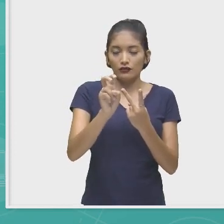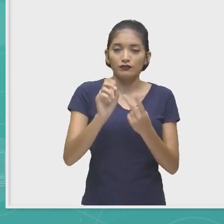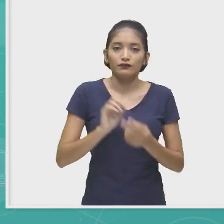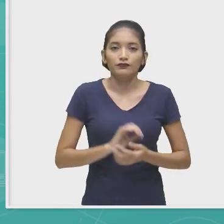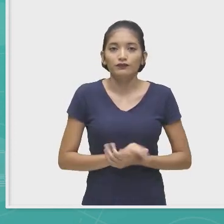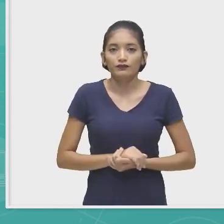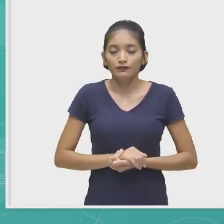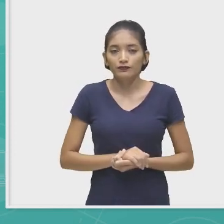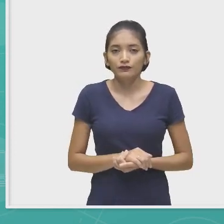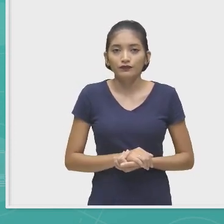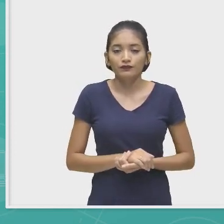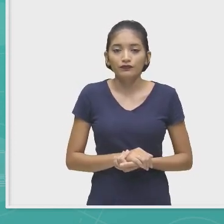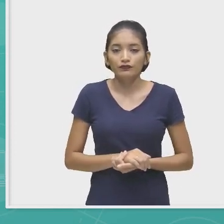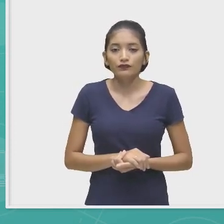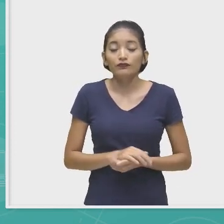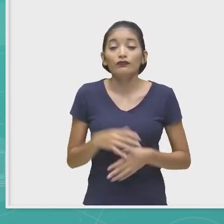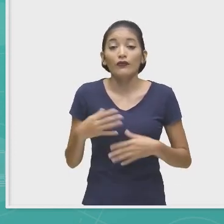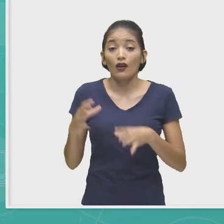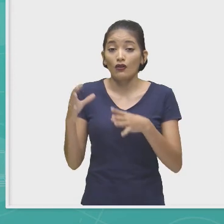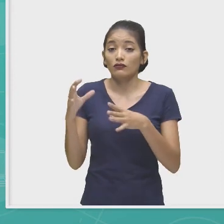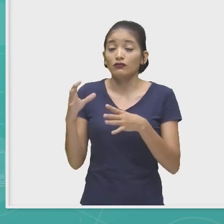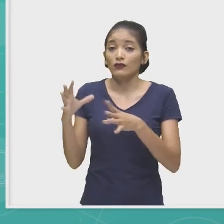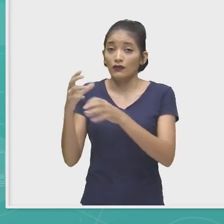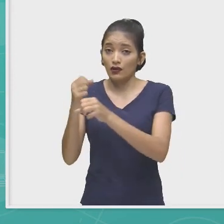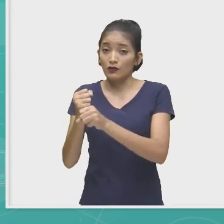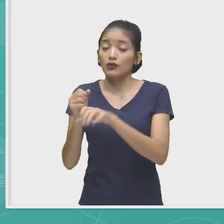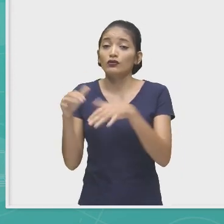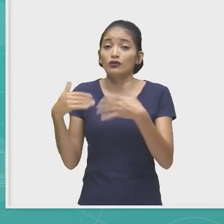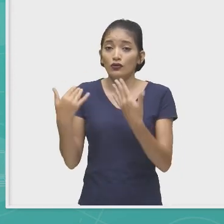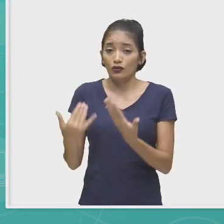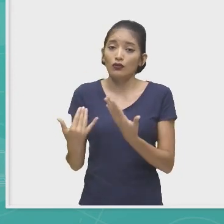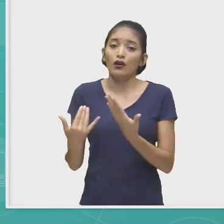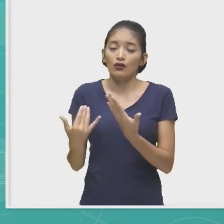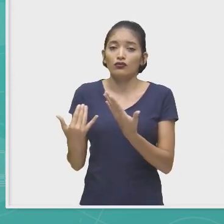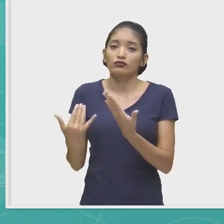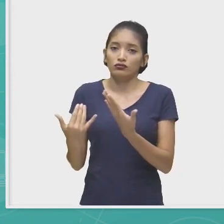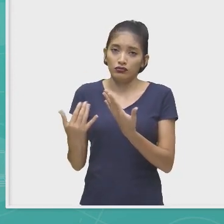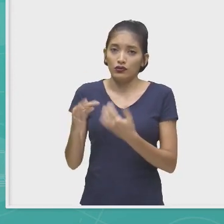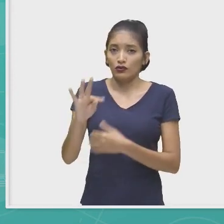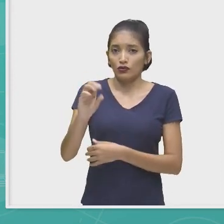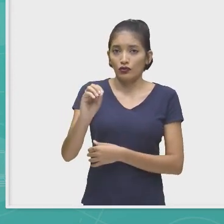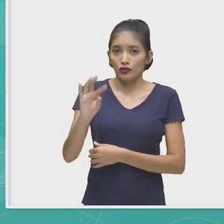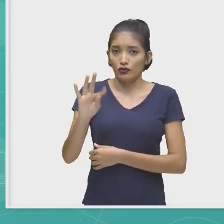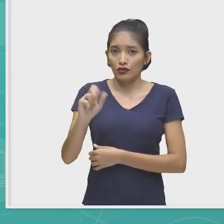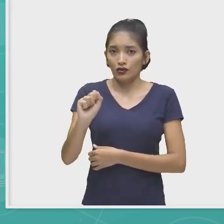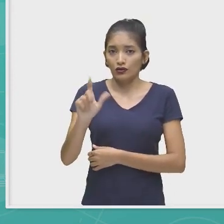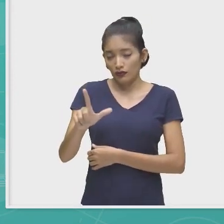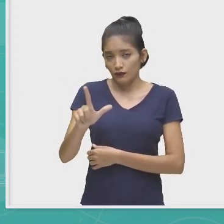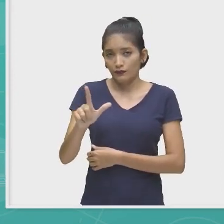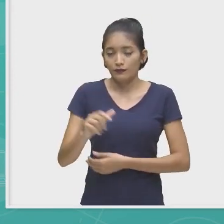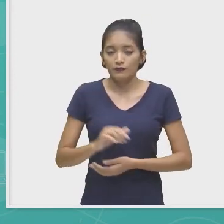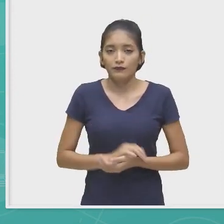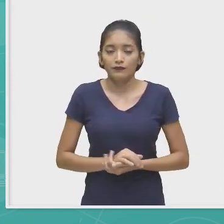245. E a resposta para o nosso problema, que vai ser o nosso total, correto?